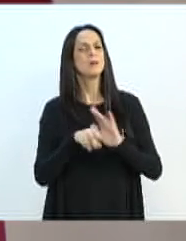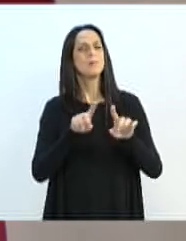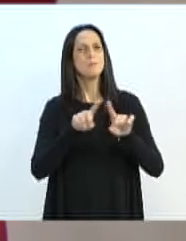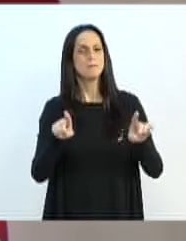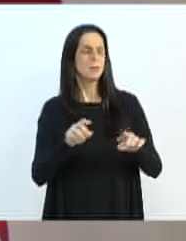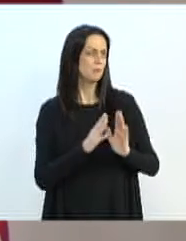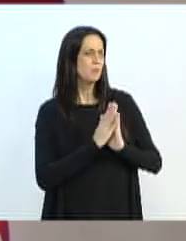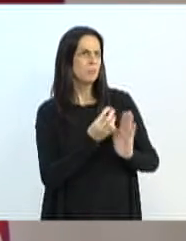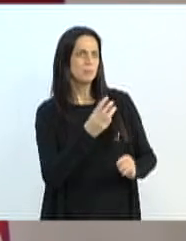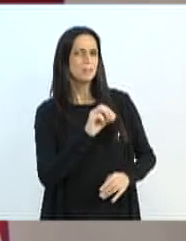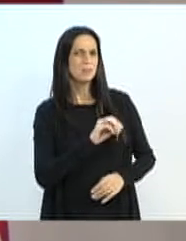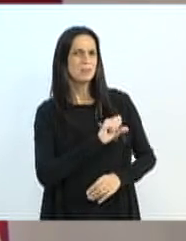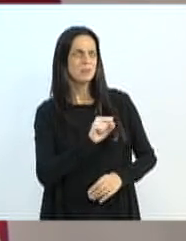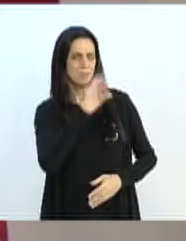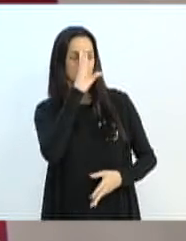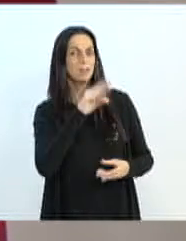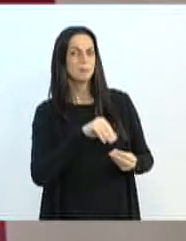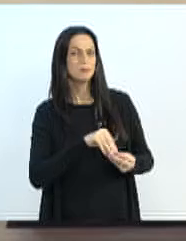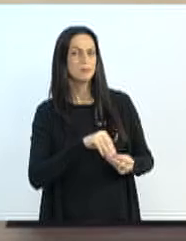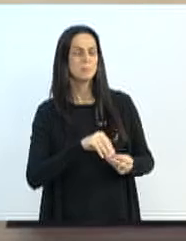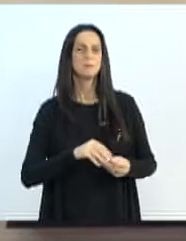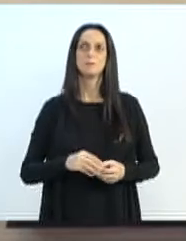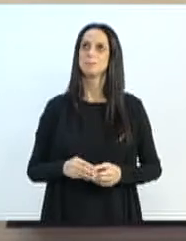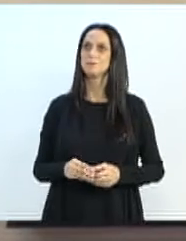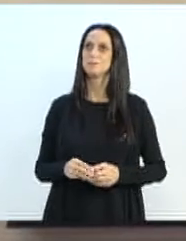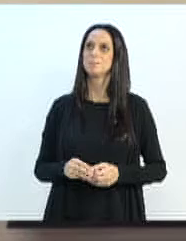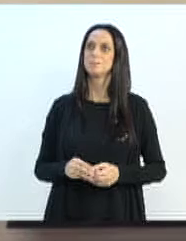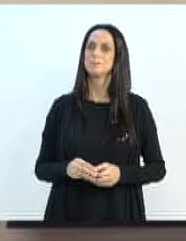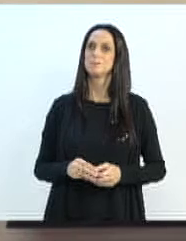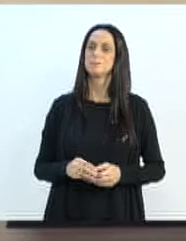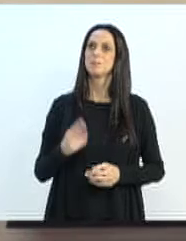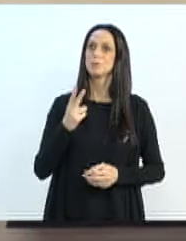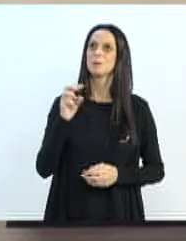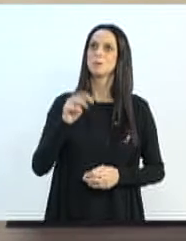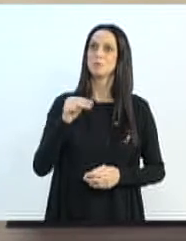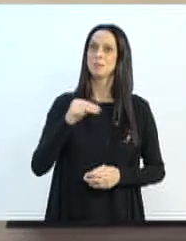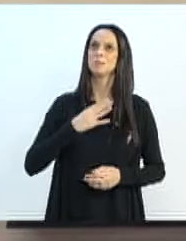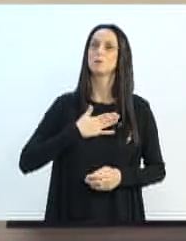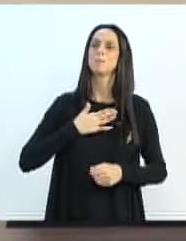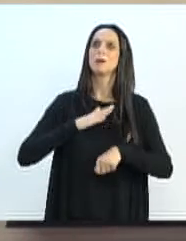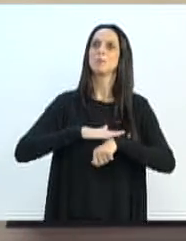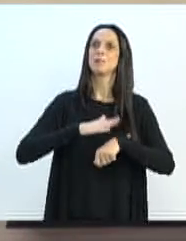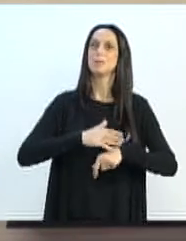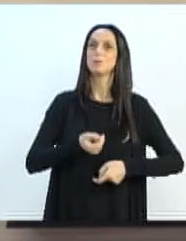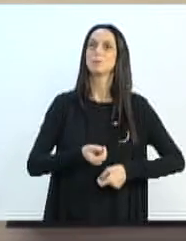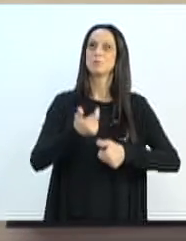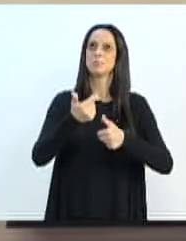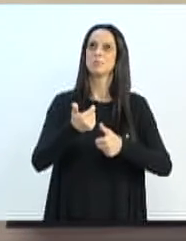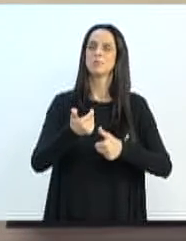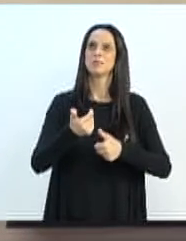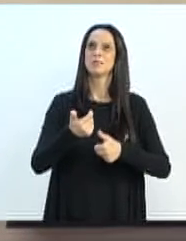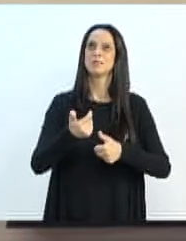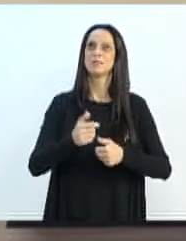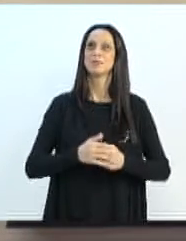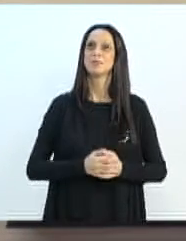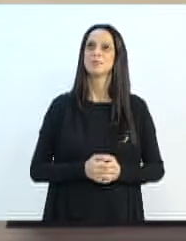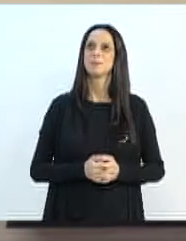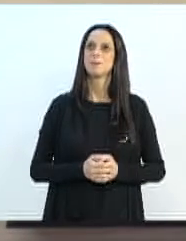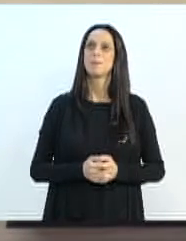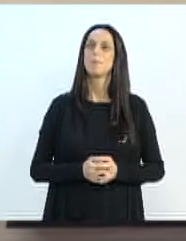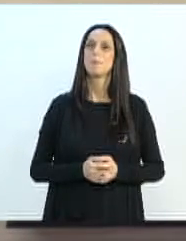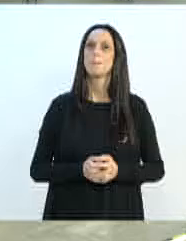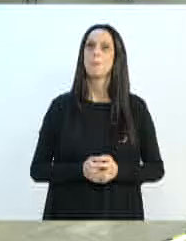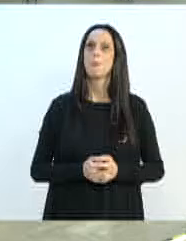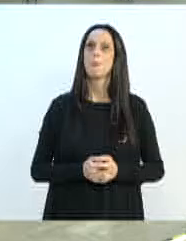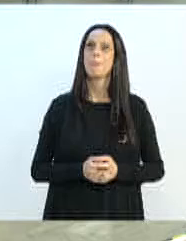segundos, presidente. Vou te dar mais 2 minutos do meu tempo. Agradeço pela generosidade. Talvez eu